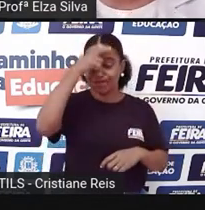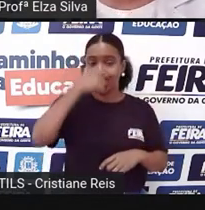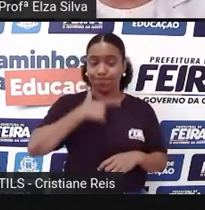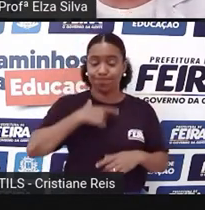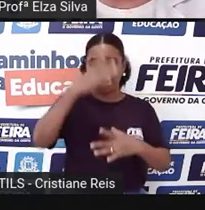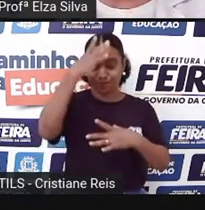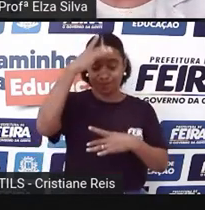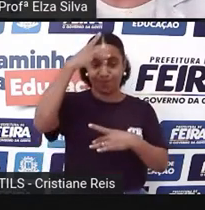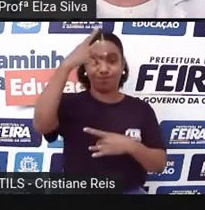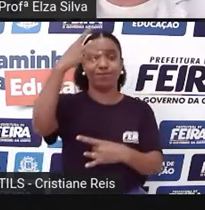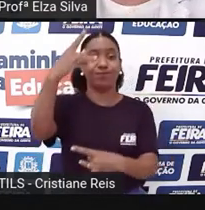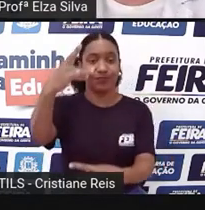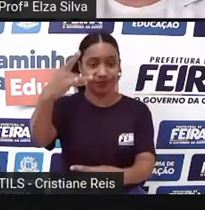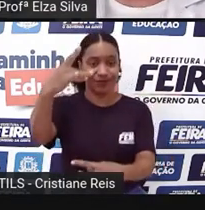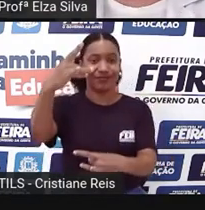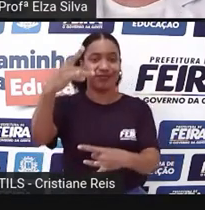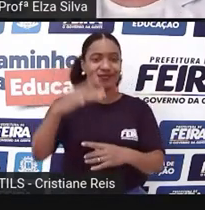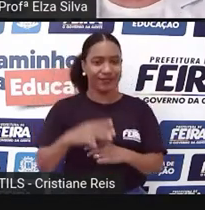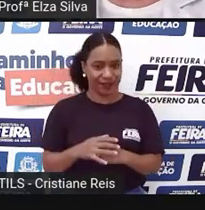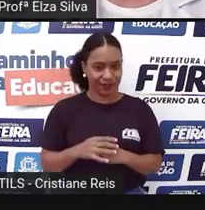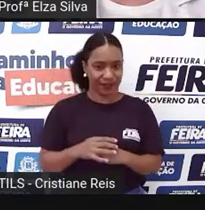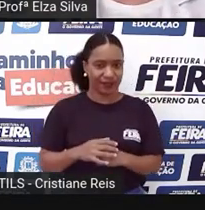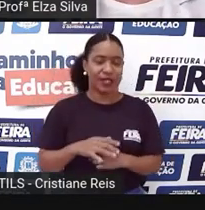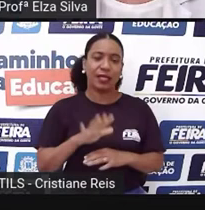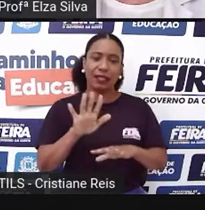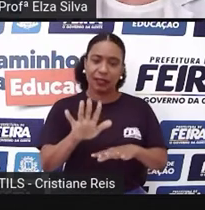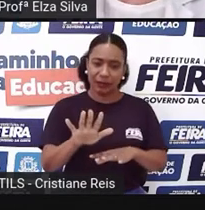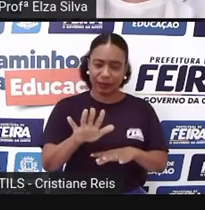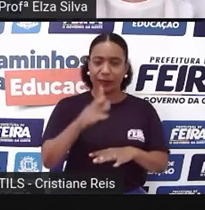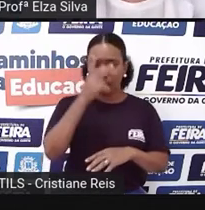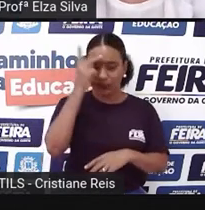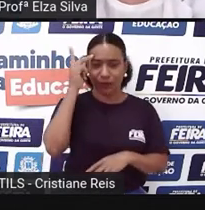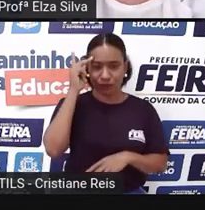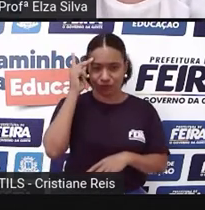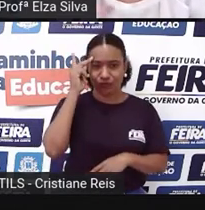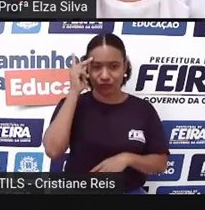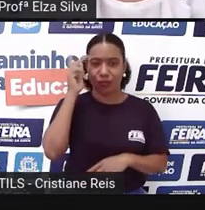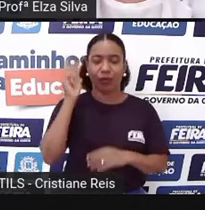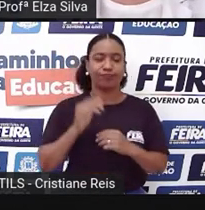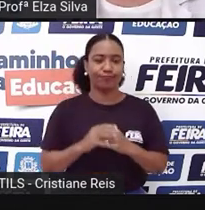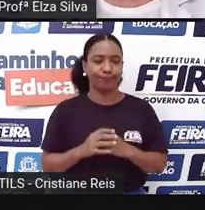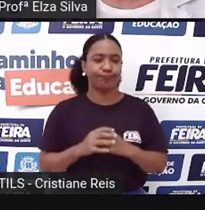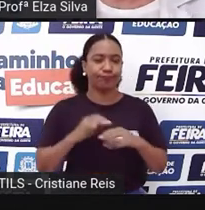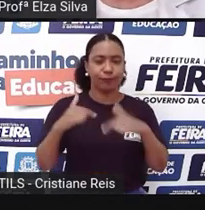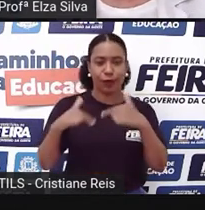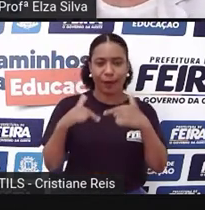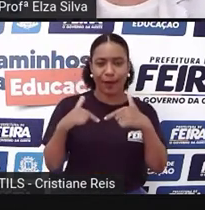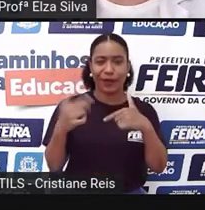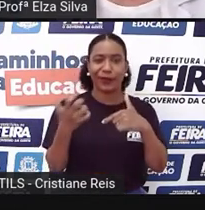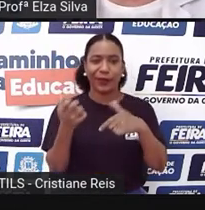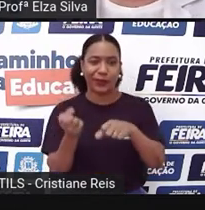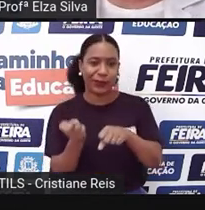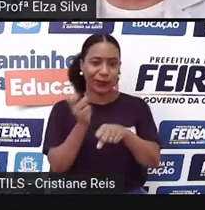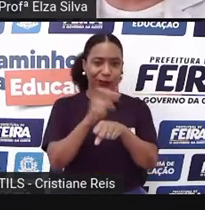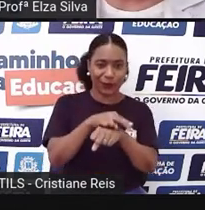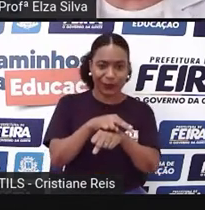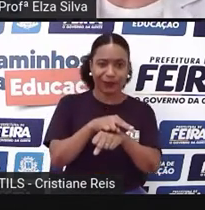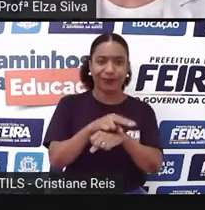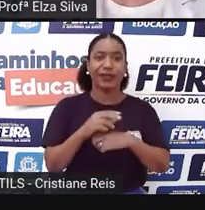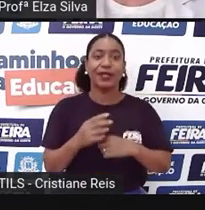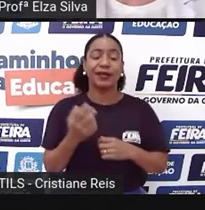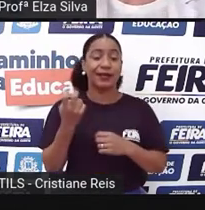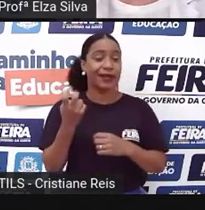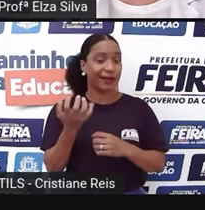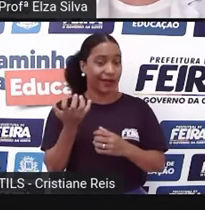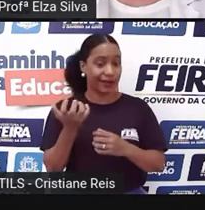Por exemplo, um candidato a um determinado emprego que navegou através dos oceanos em um pequeno veleiro,